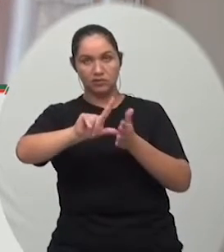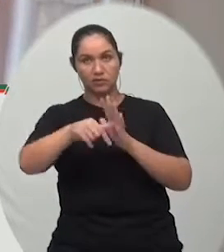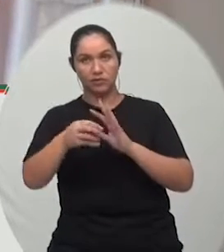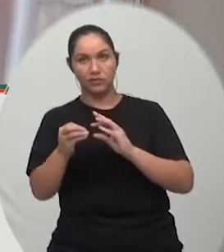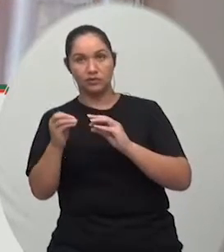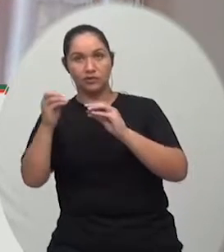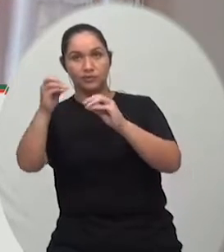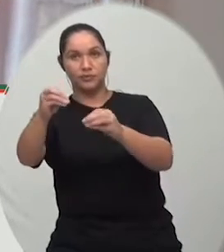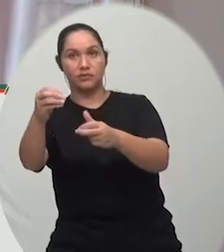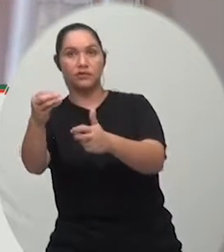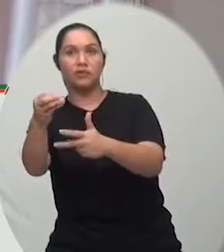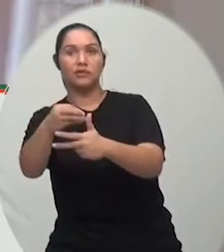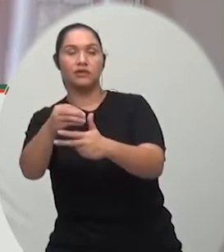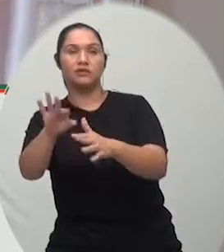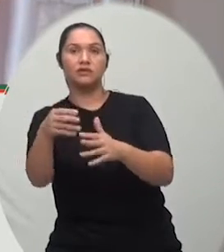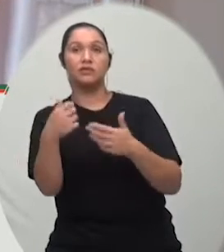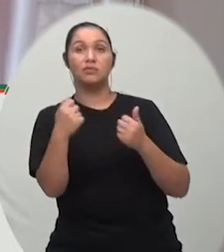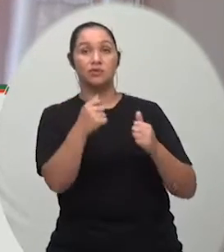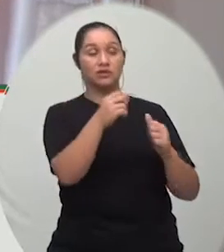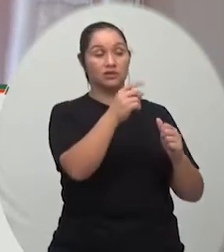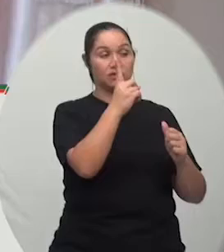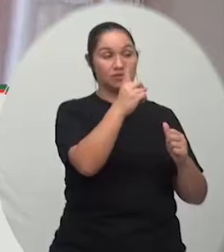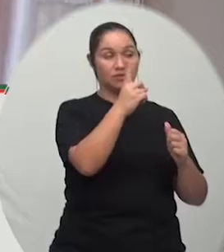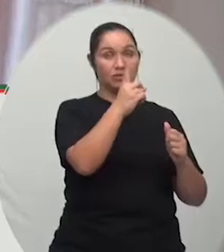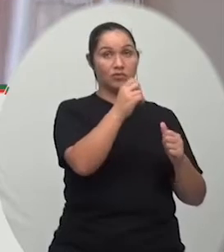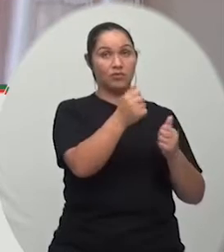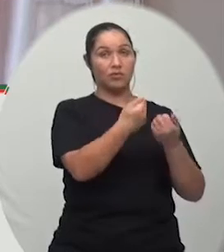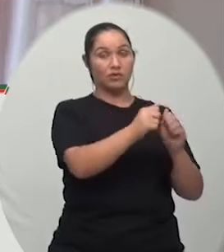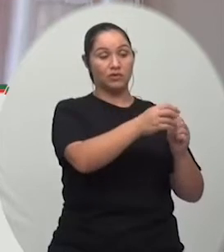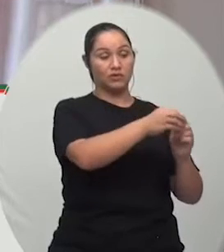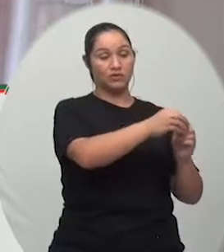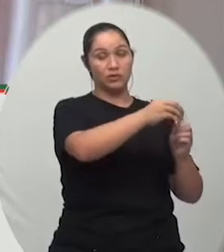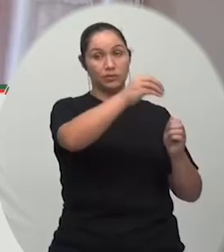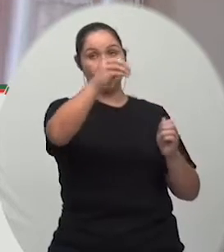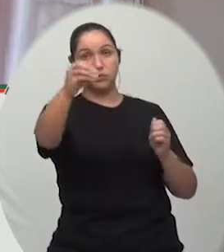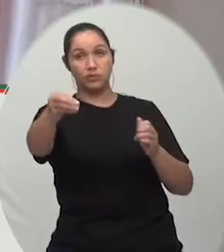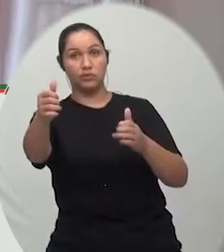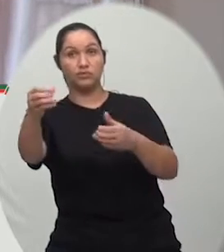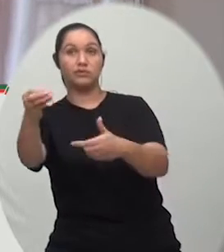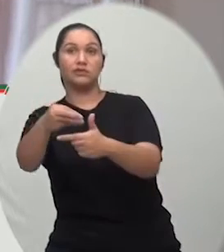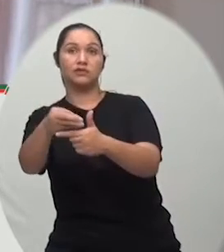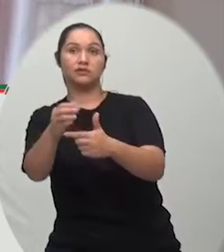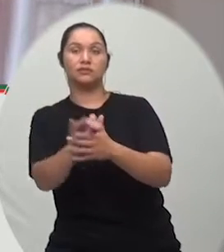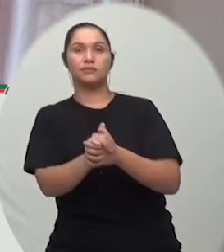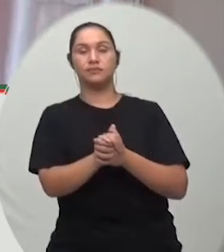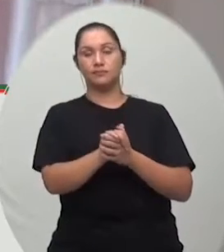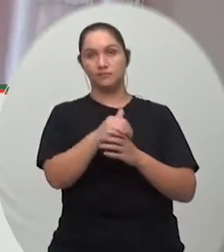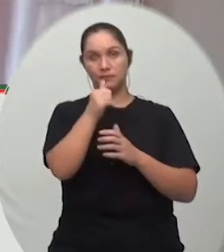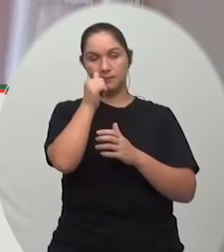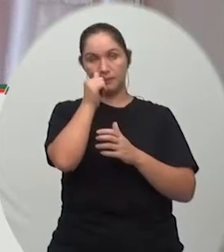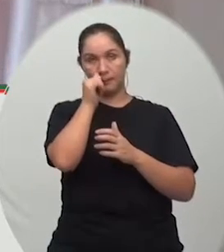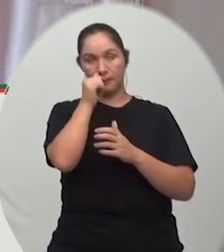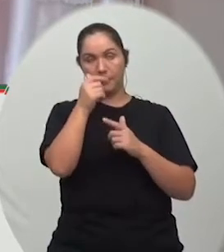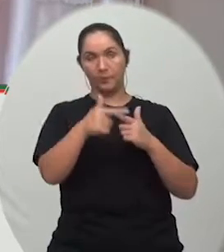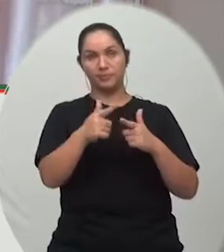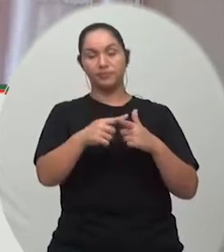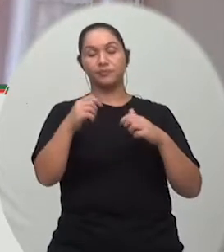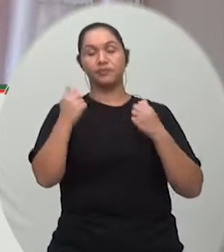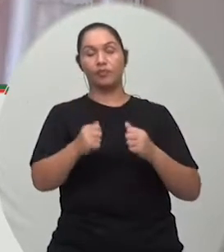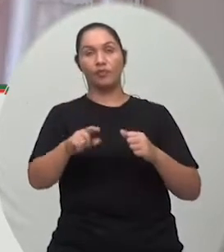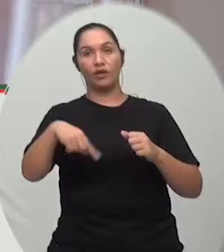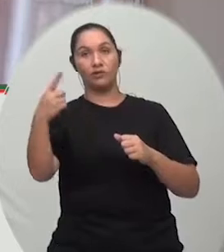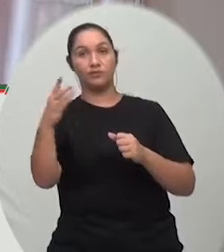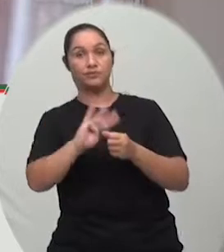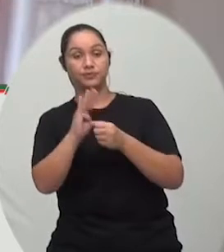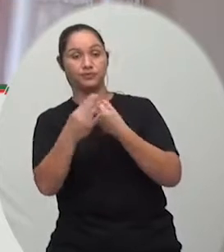região, da nossa região lá, agrícola, mas das outras regiões também podia, de repente, fazer um itinerário, os próprios alunos, na própria universidade, fazer